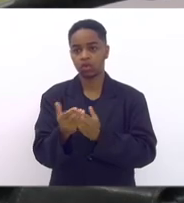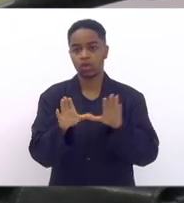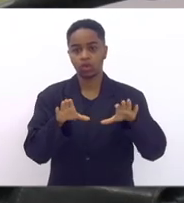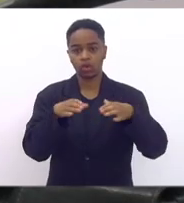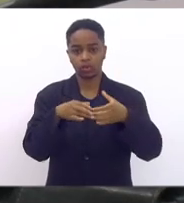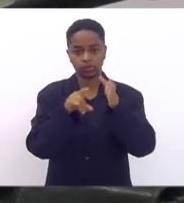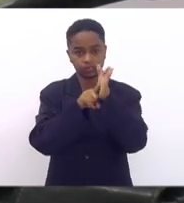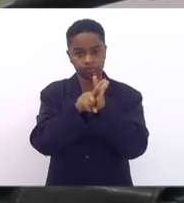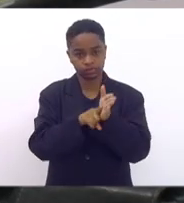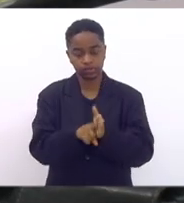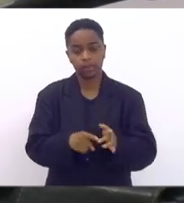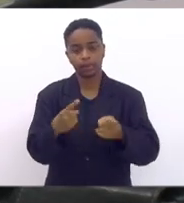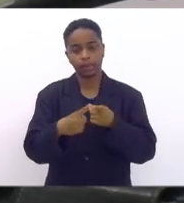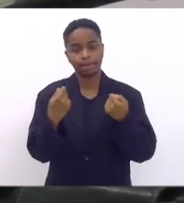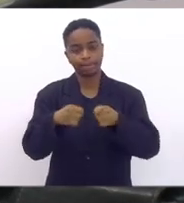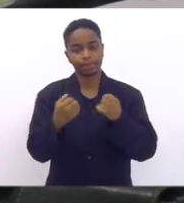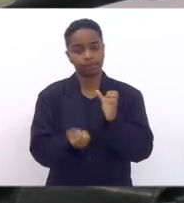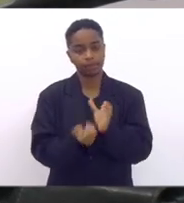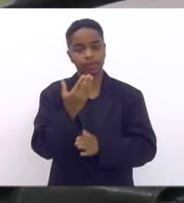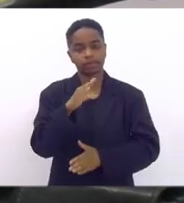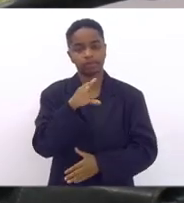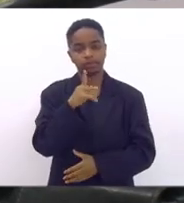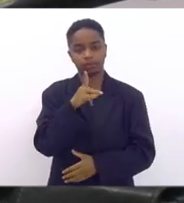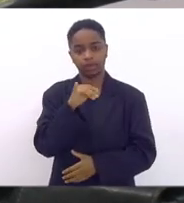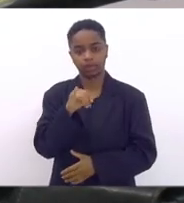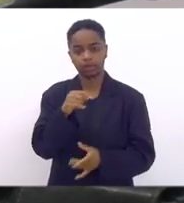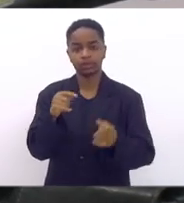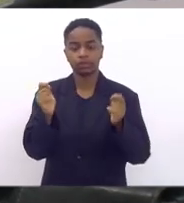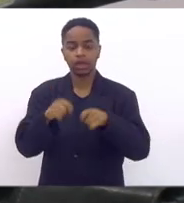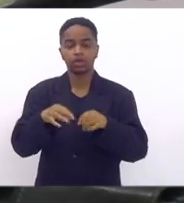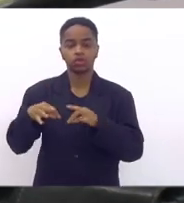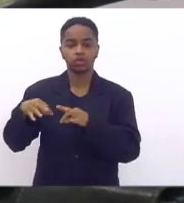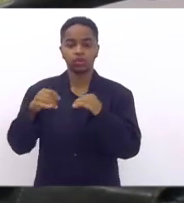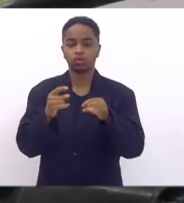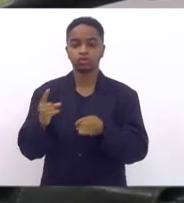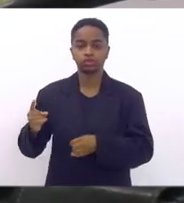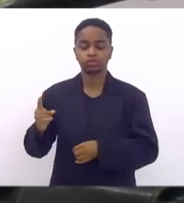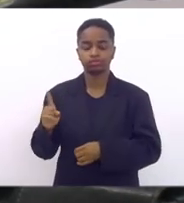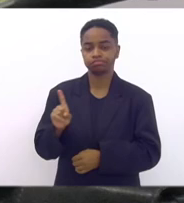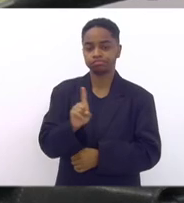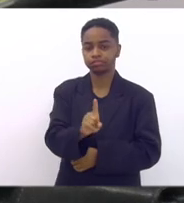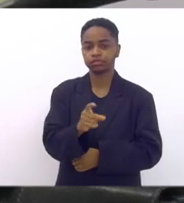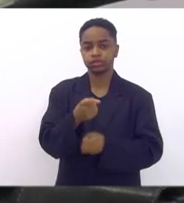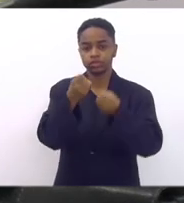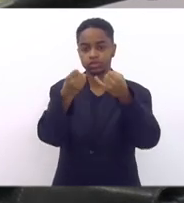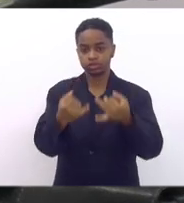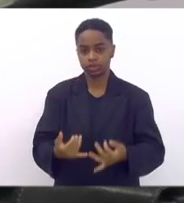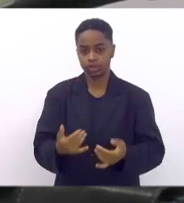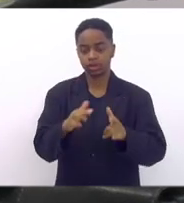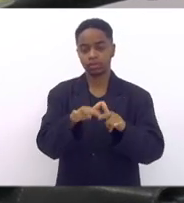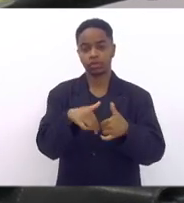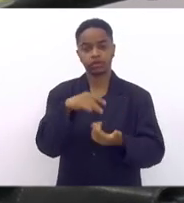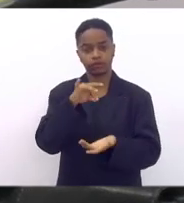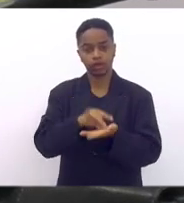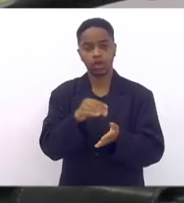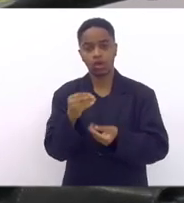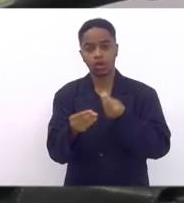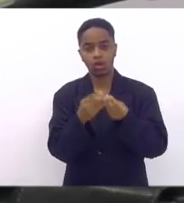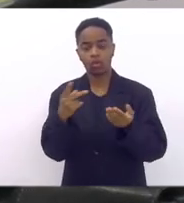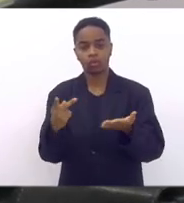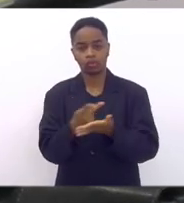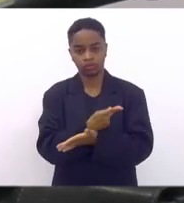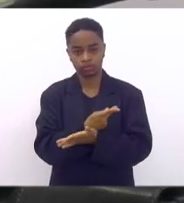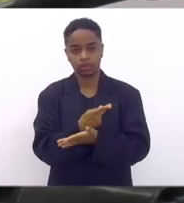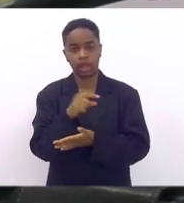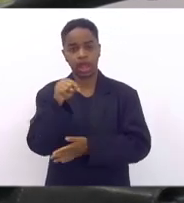de ter uma CPI para que todos pudessem vir aqui e relatar através da da verdadeira realidade do que